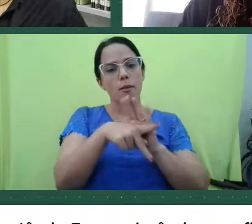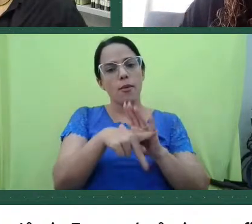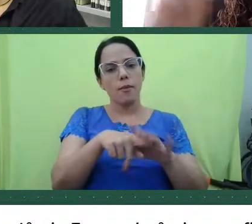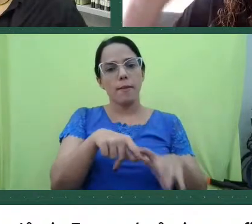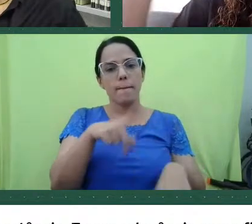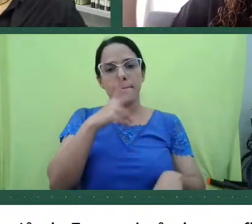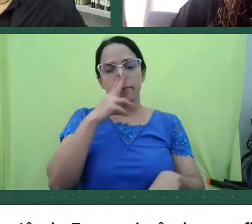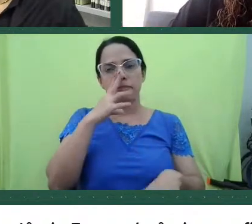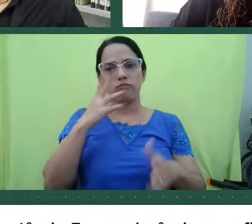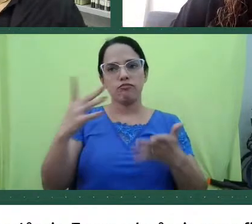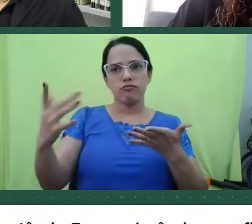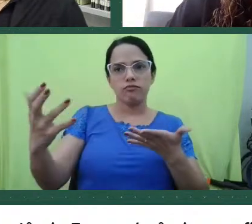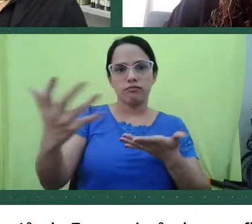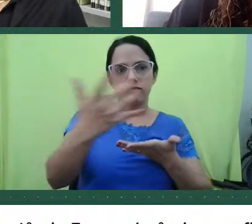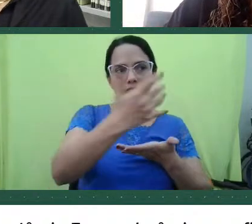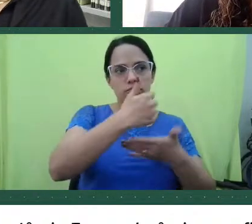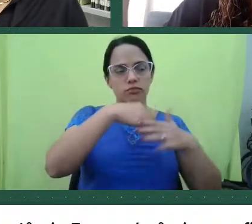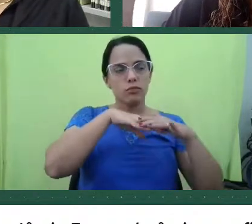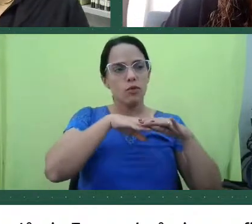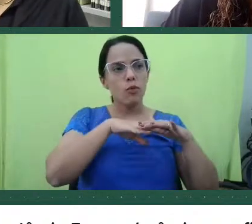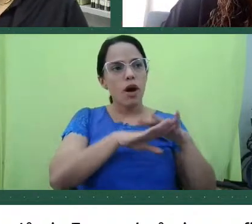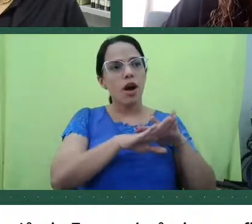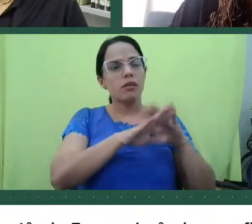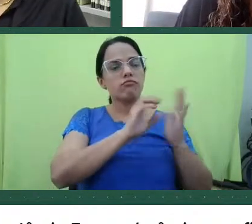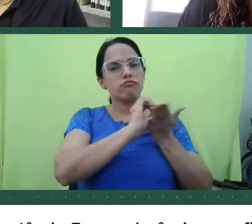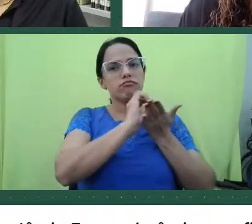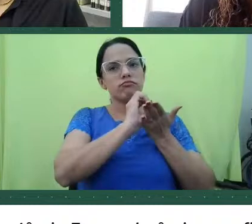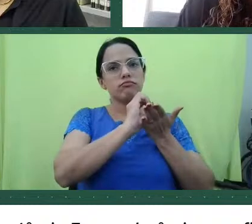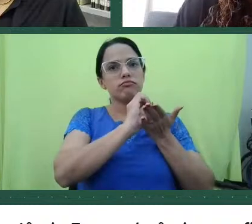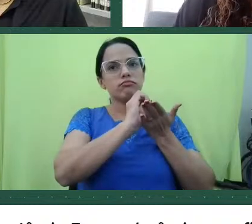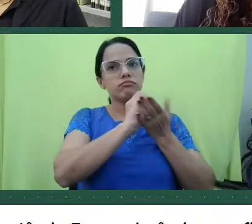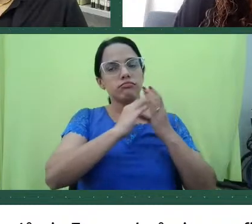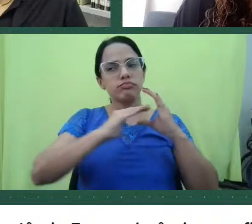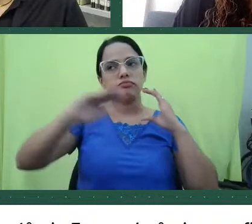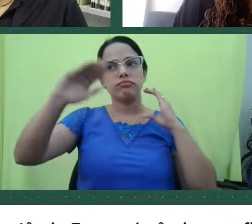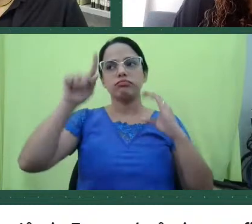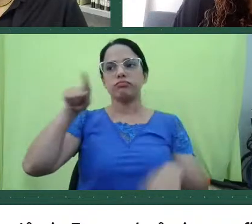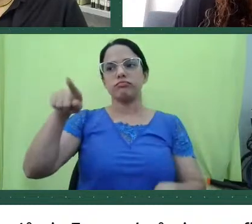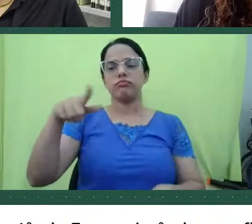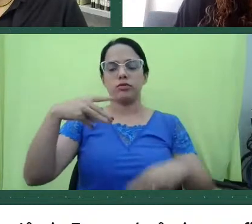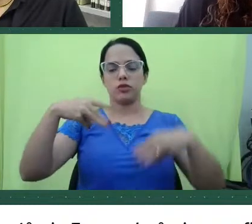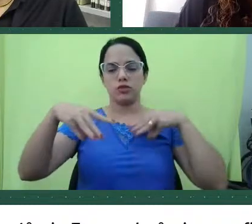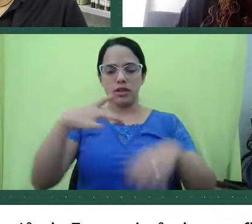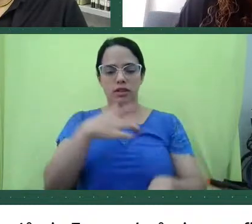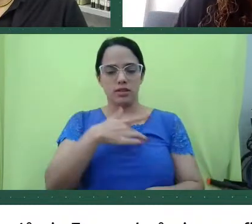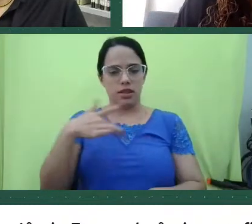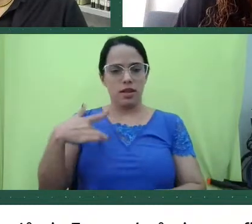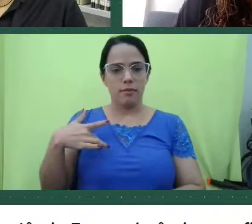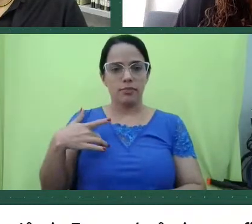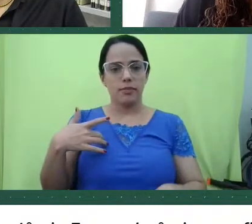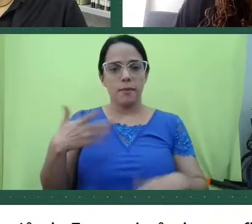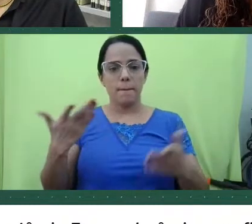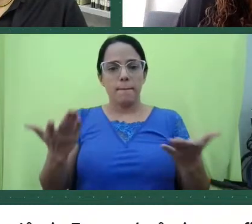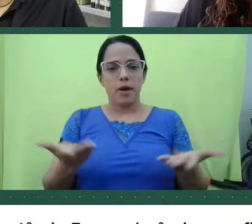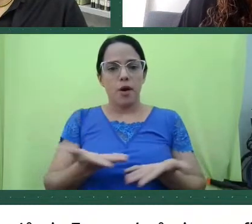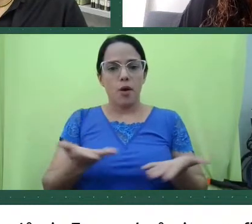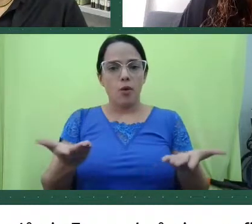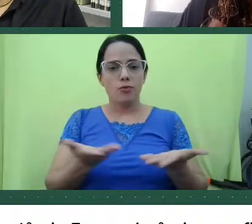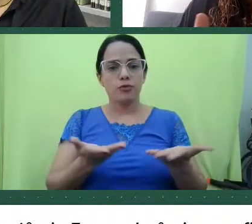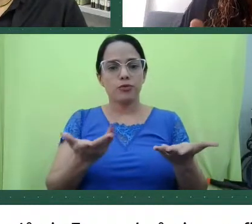consolida dados, se envia para o Ministério da Saúde, para o DataSUS, mas